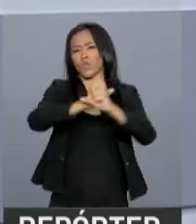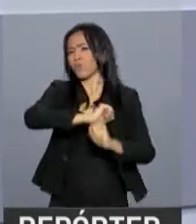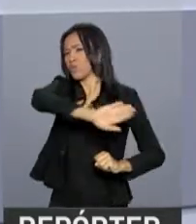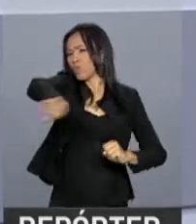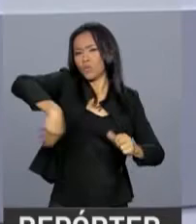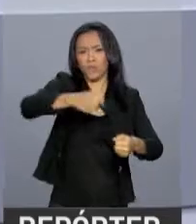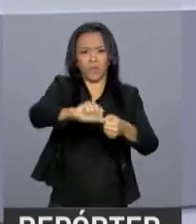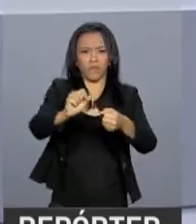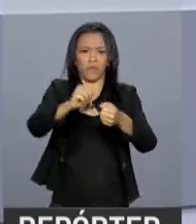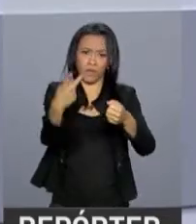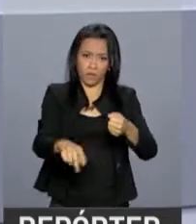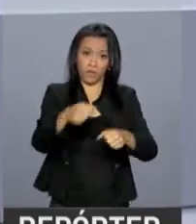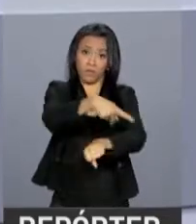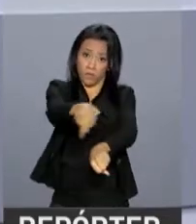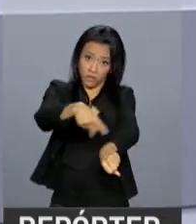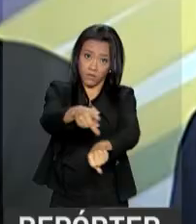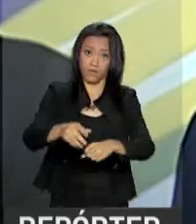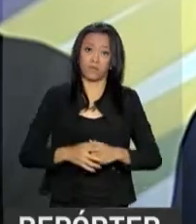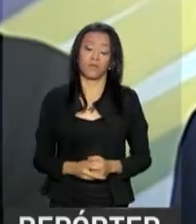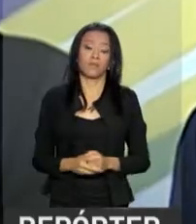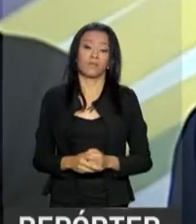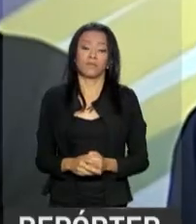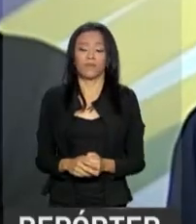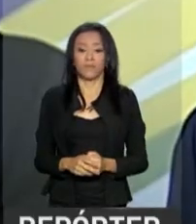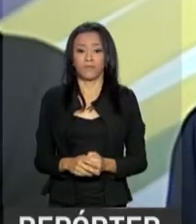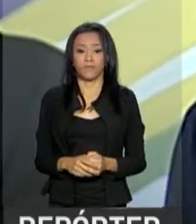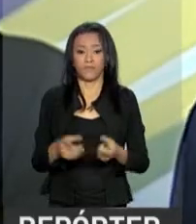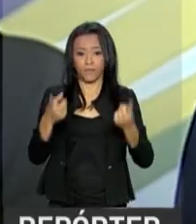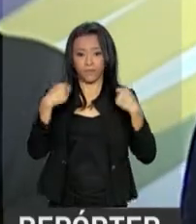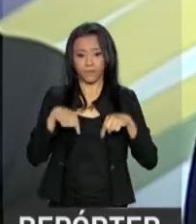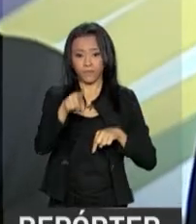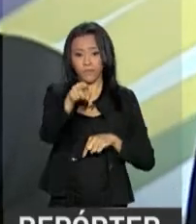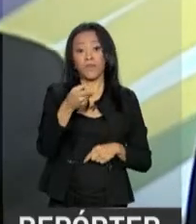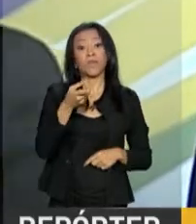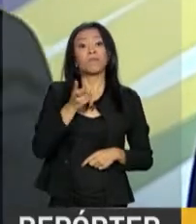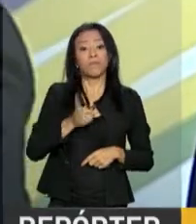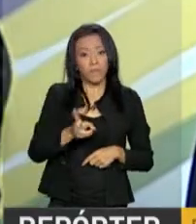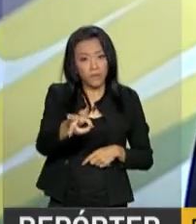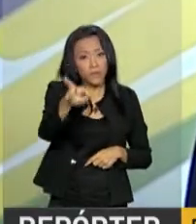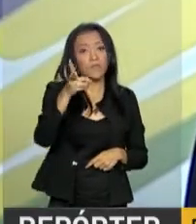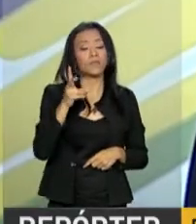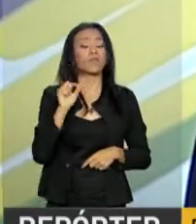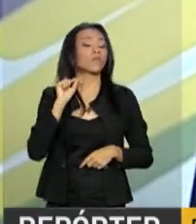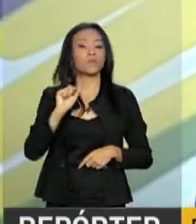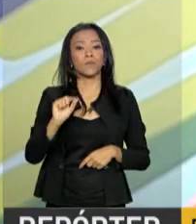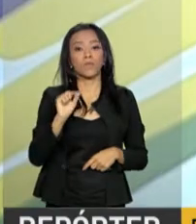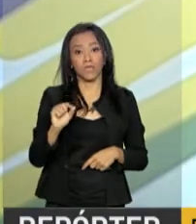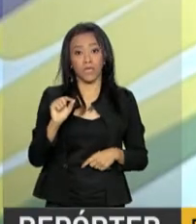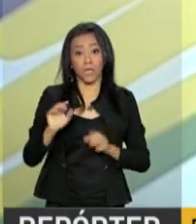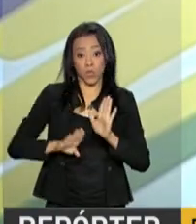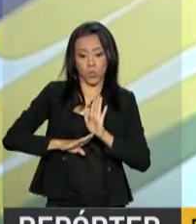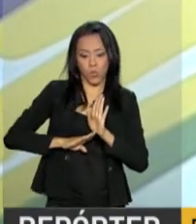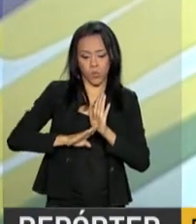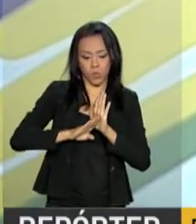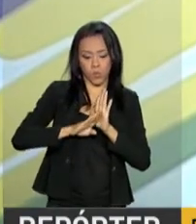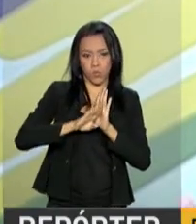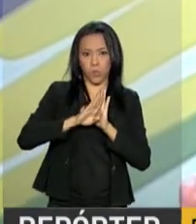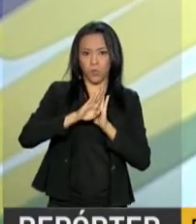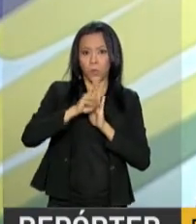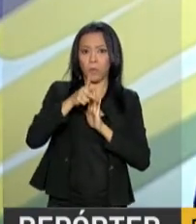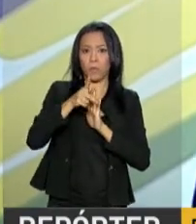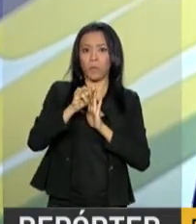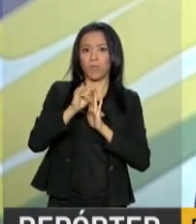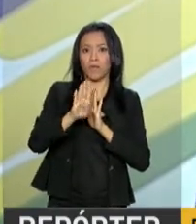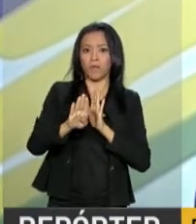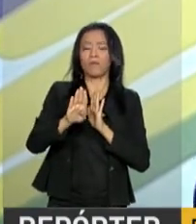produzida pelo país mantemos nossa previsão de crescimento do pib para este ano de